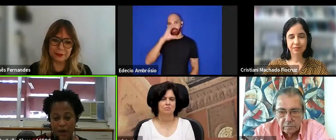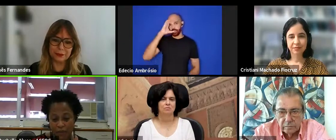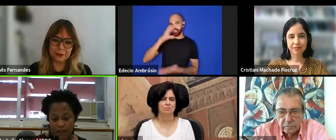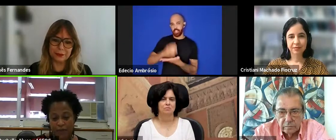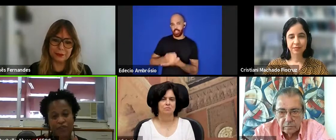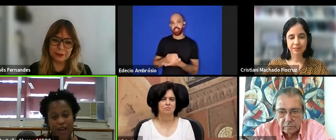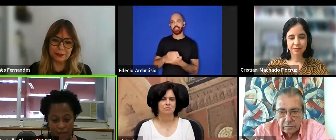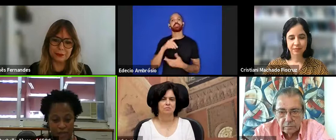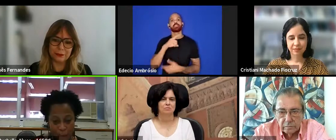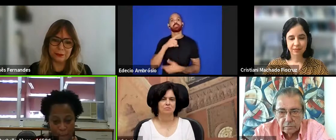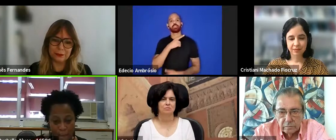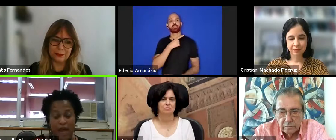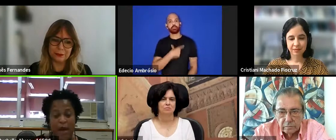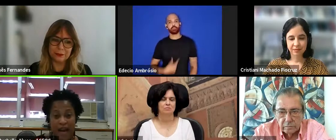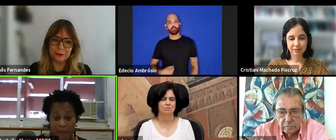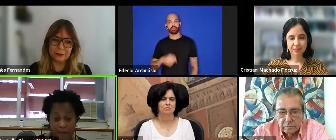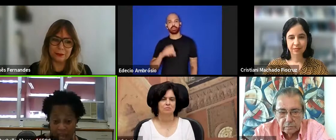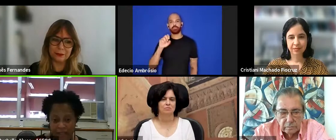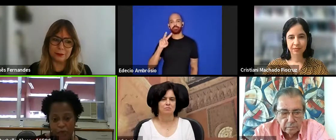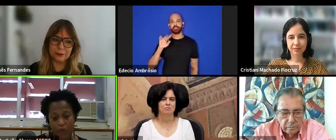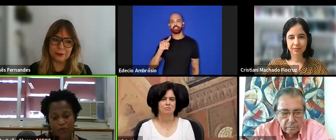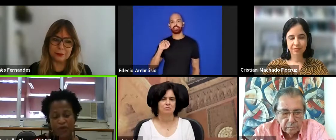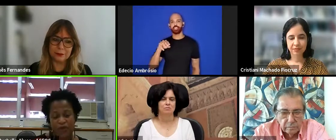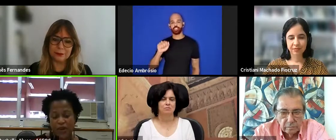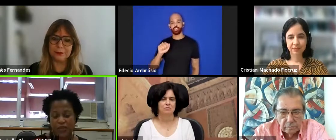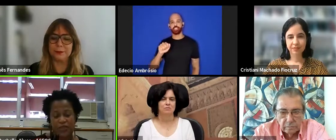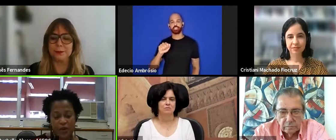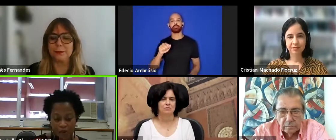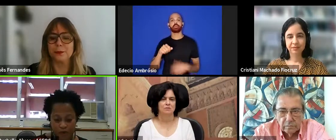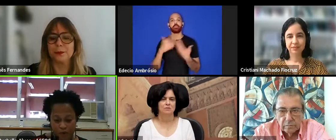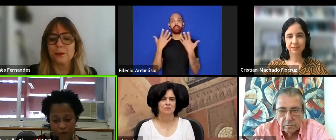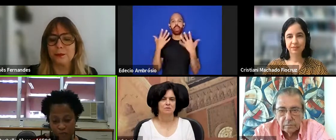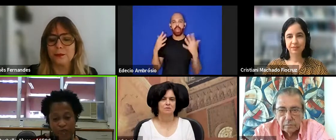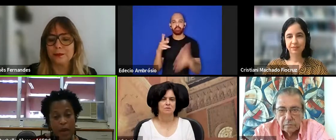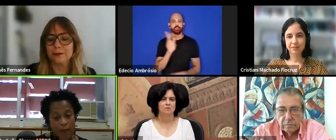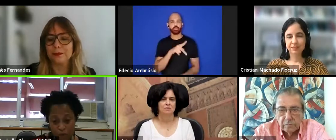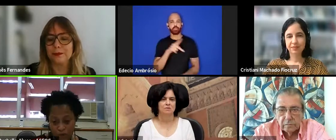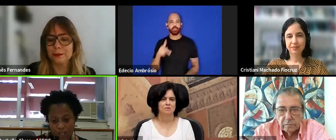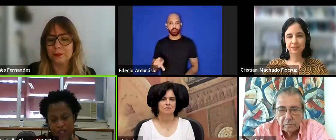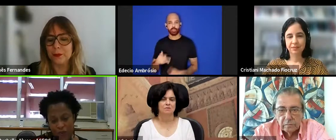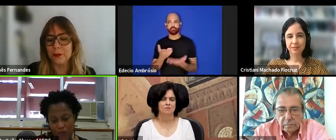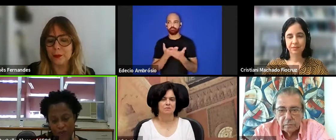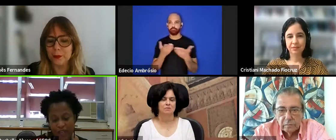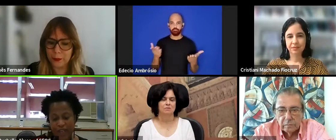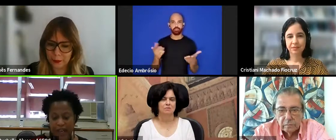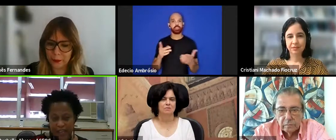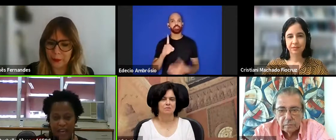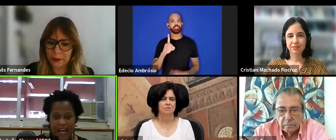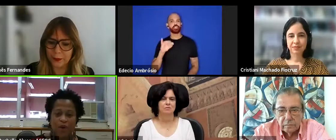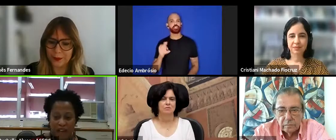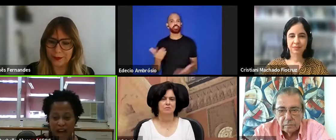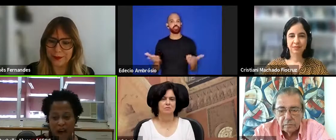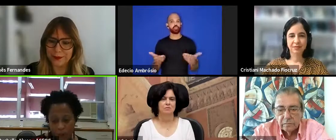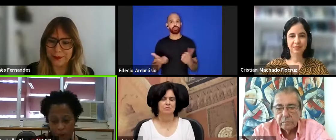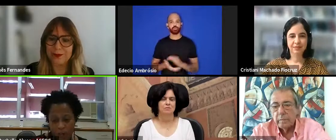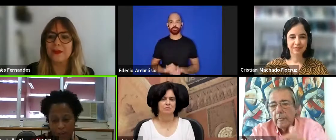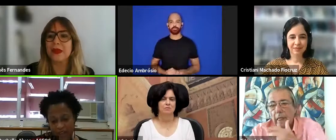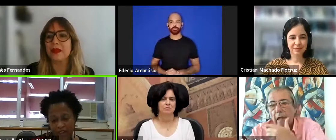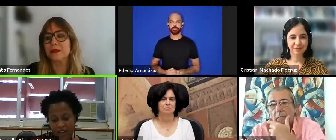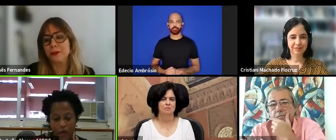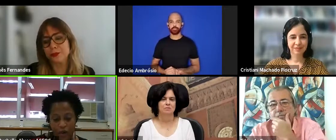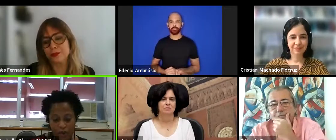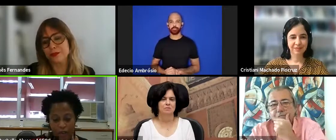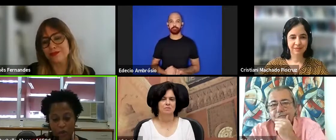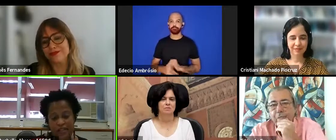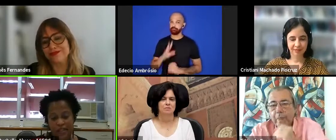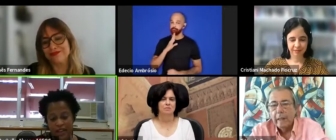Virginia Schall de Mérito Educacional. Parabéns aos professores e professoras pelo dia de hoje. E lembro, né, ao Paulo